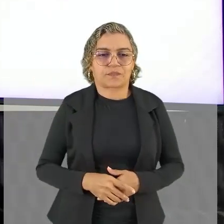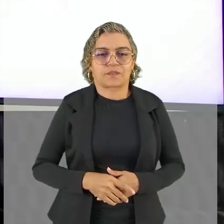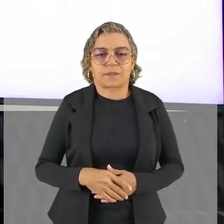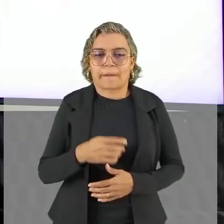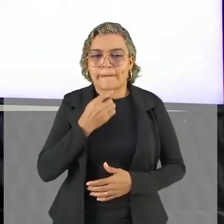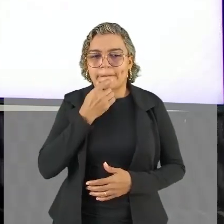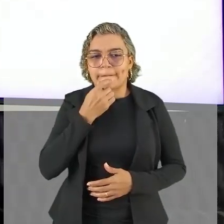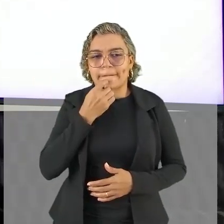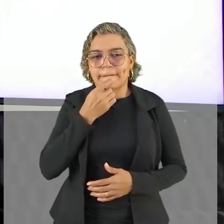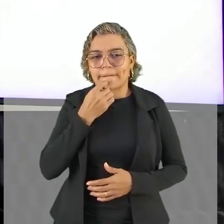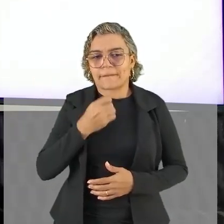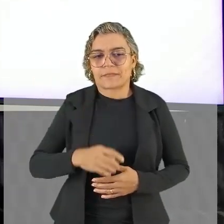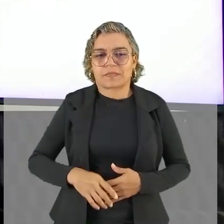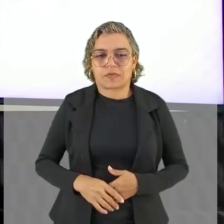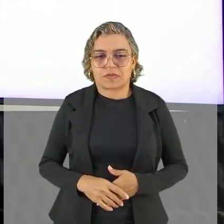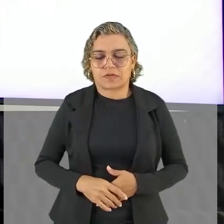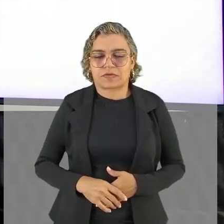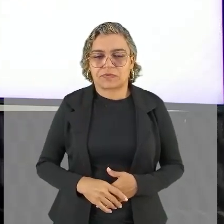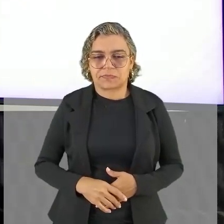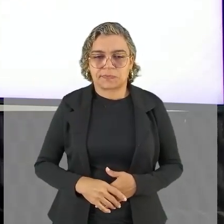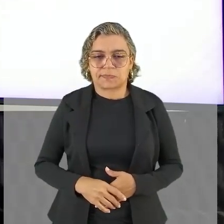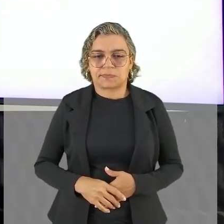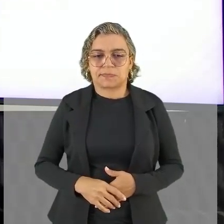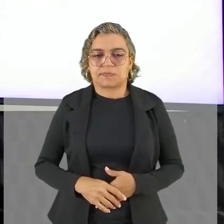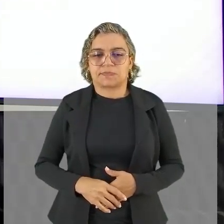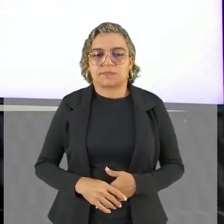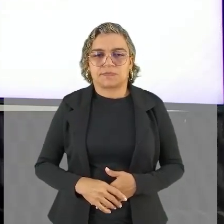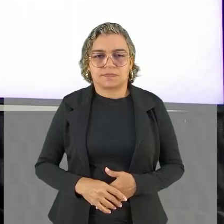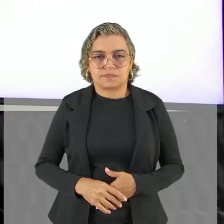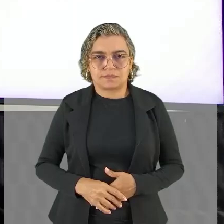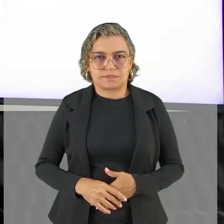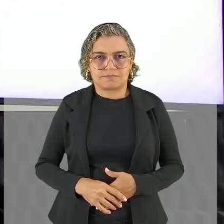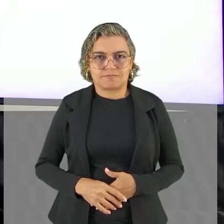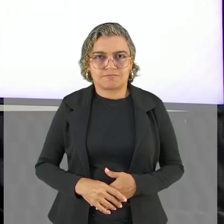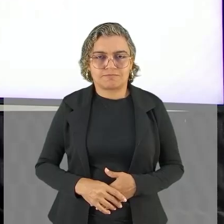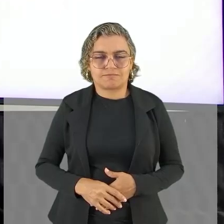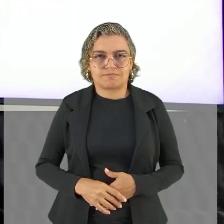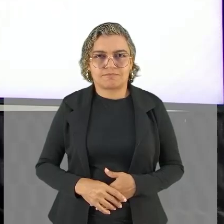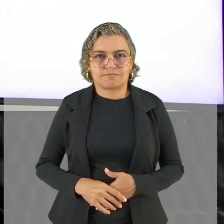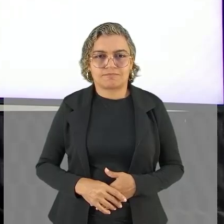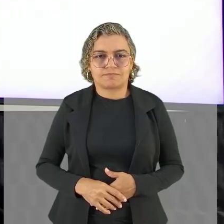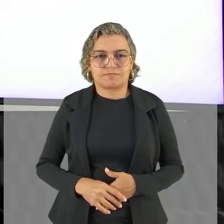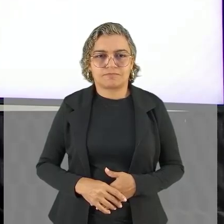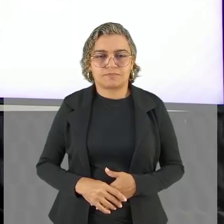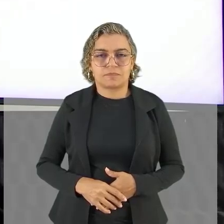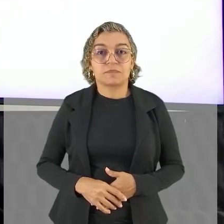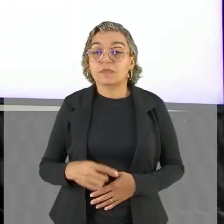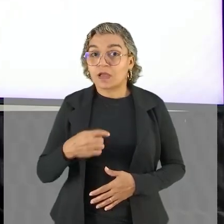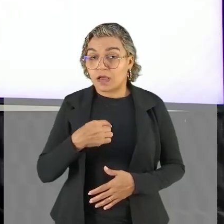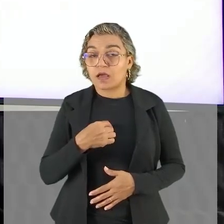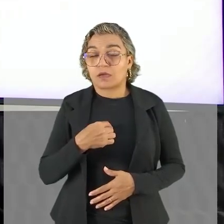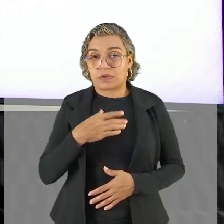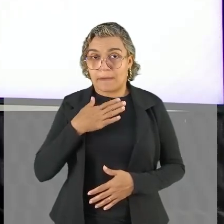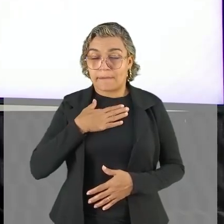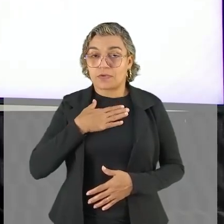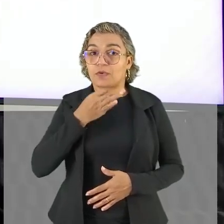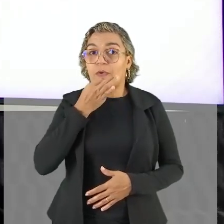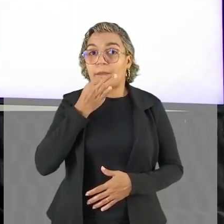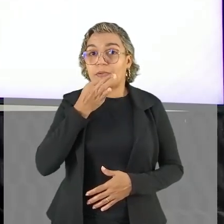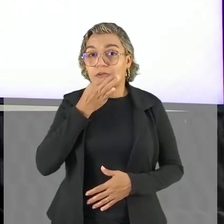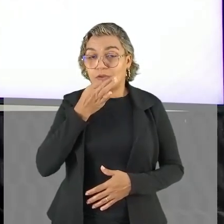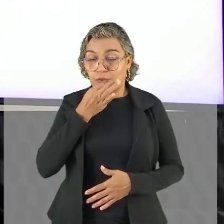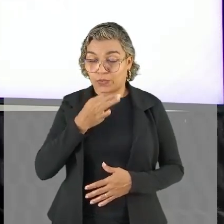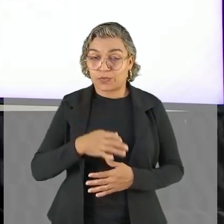ofício tal, nem a notícia de outro qualquer. Eu, particularmente, sou suspeita,